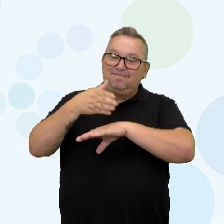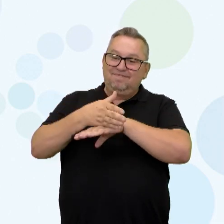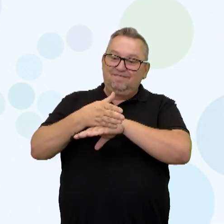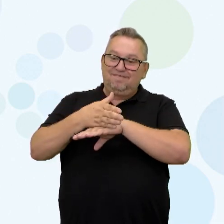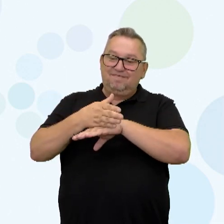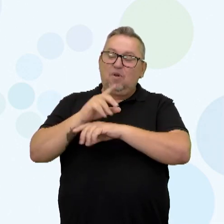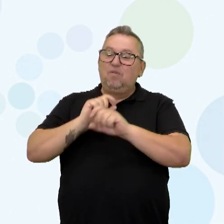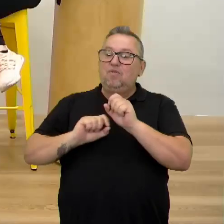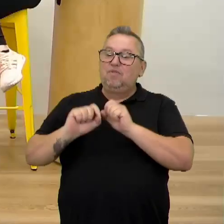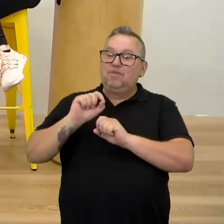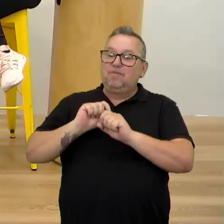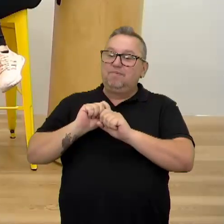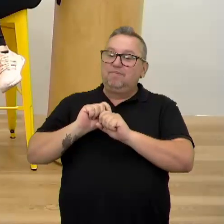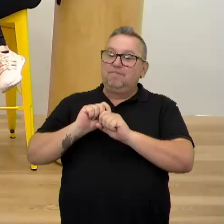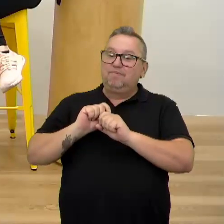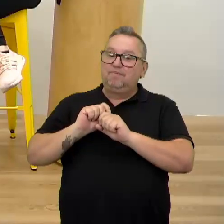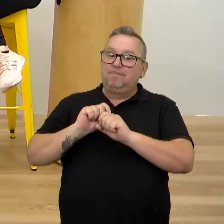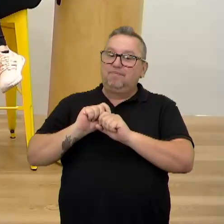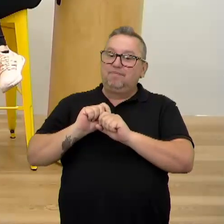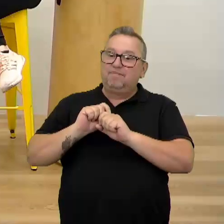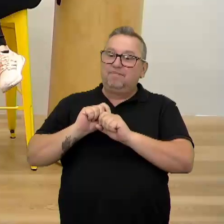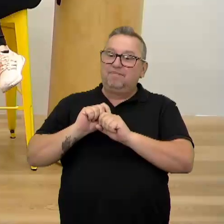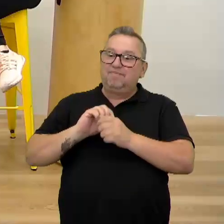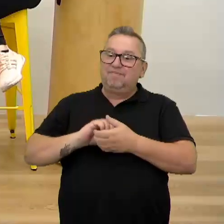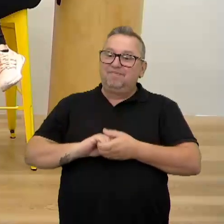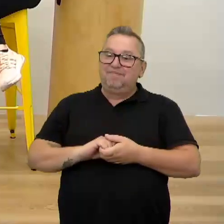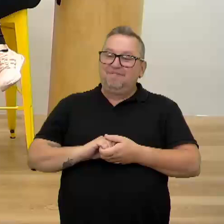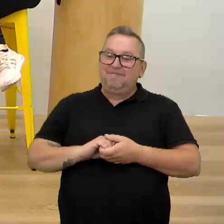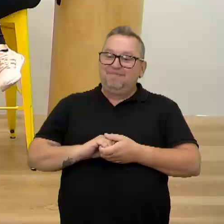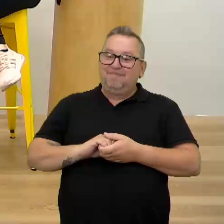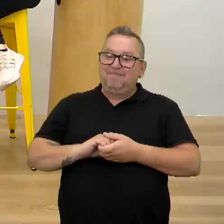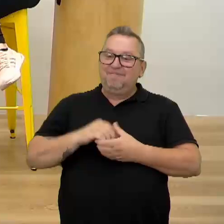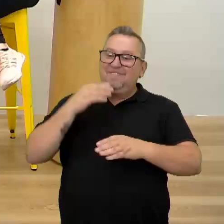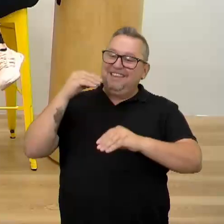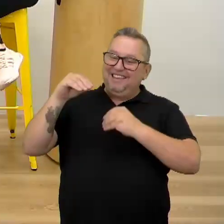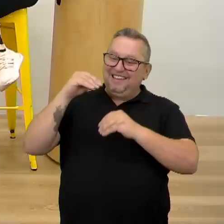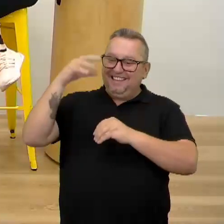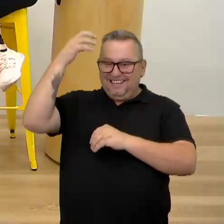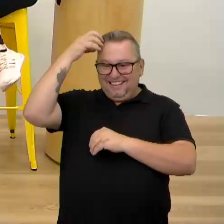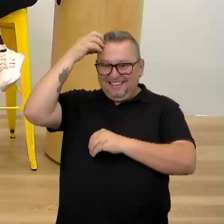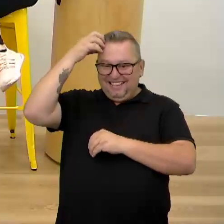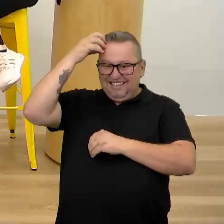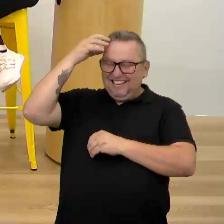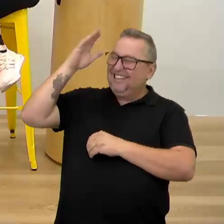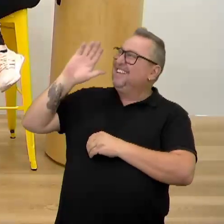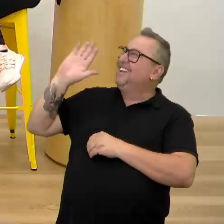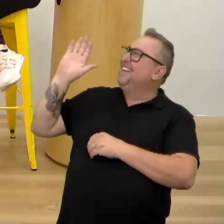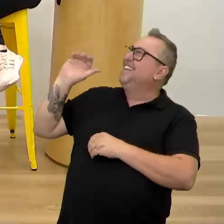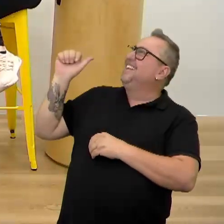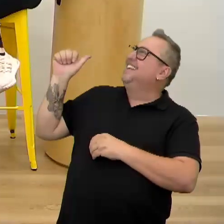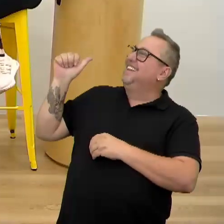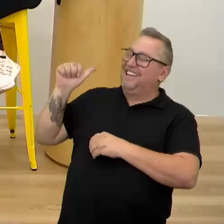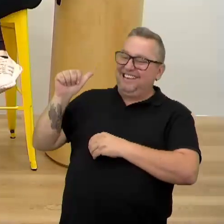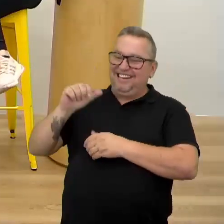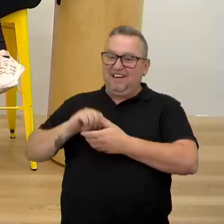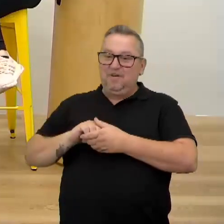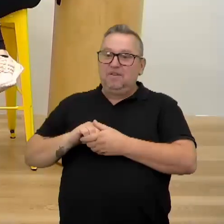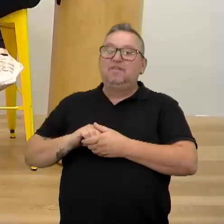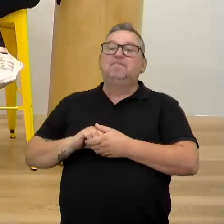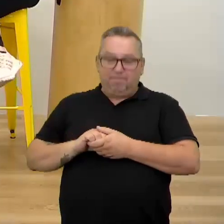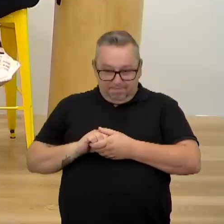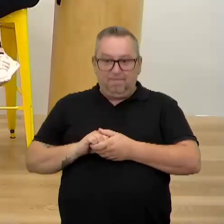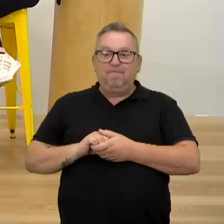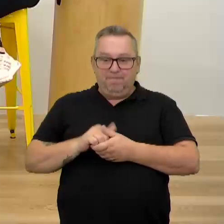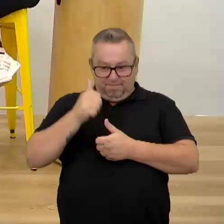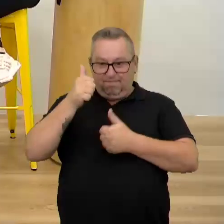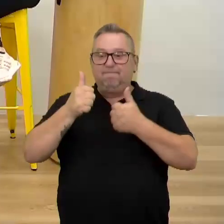nossa aula de quem? Olha para a telinha. Ah, o rei do meme é o Sidney. O Sidney é maravilhoso. Vamos, Sidney. Vamos de